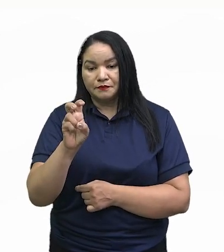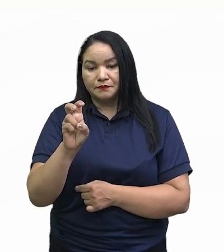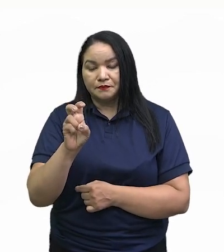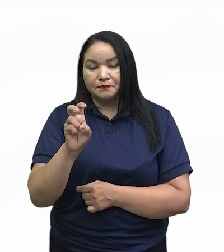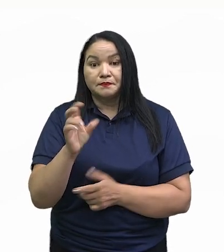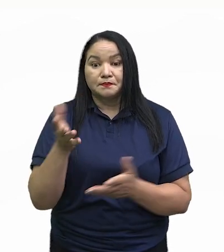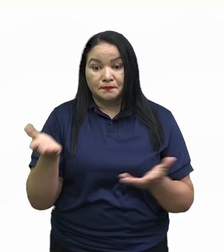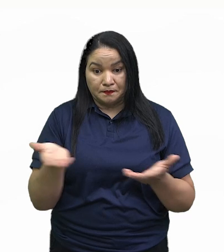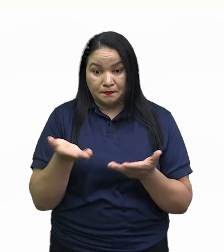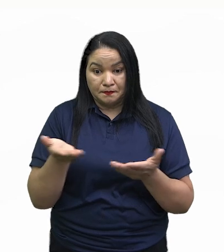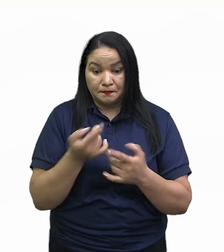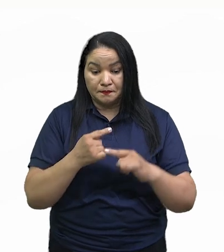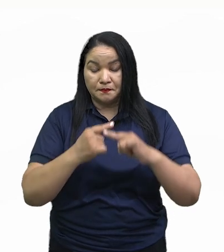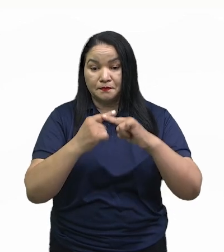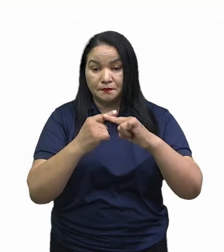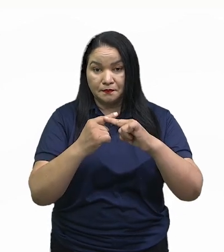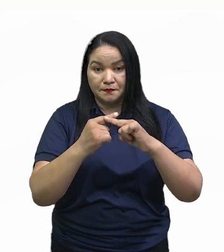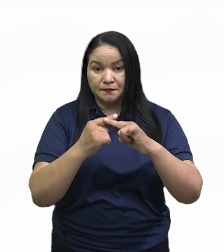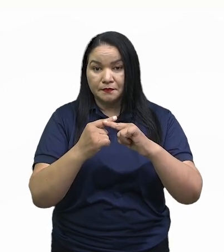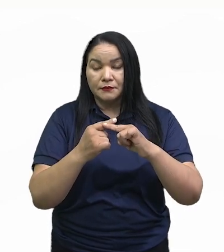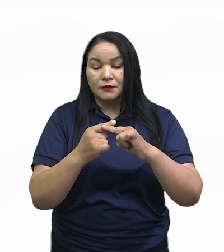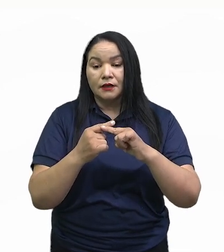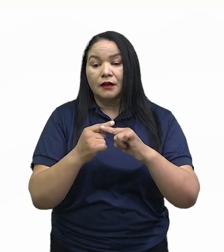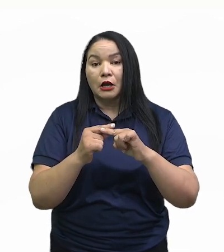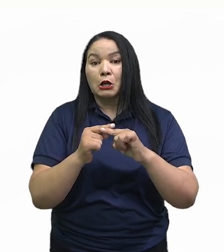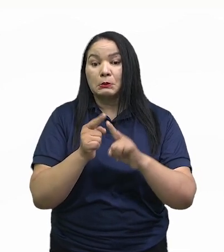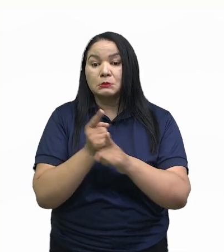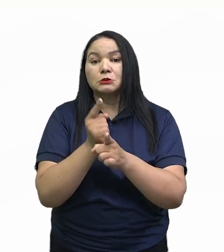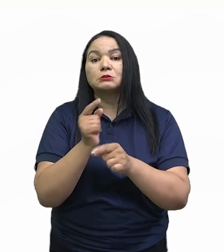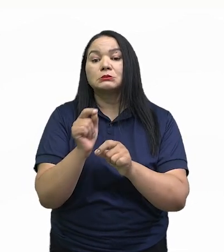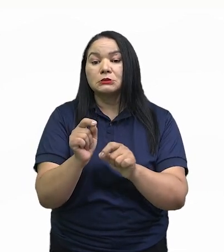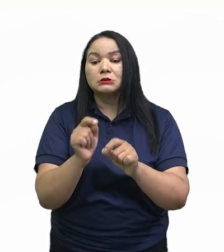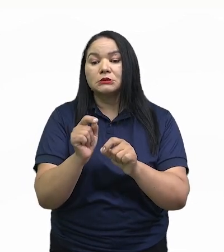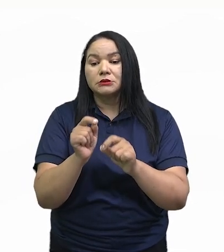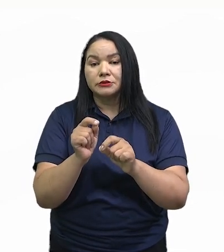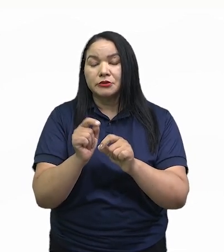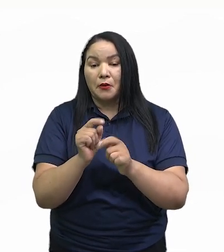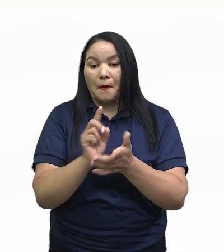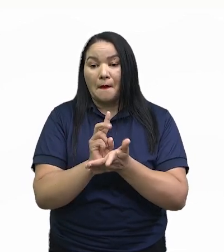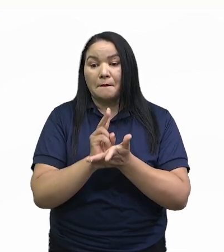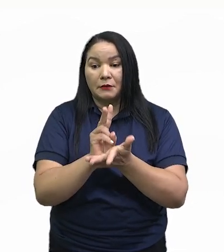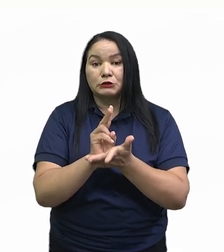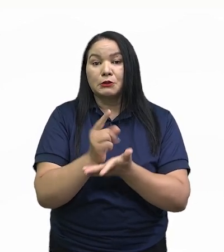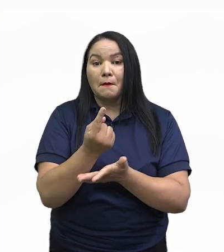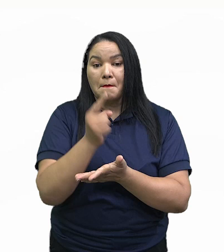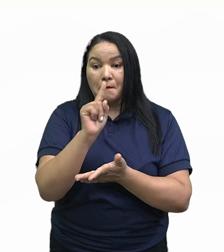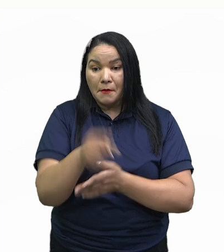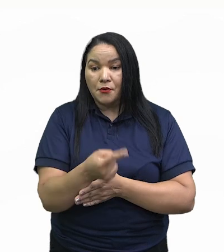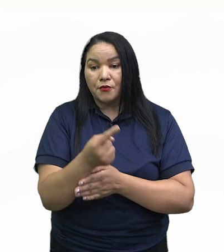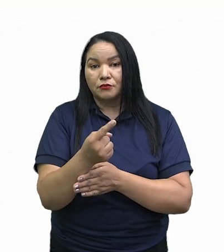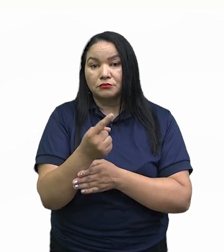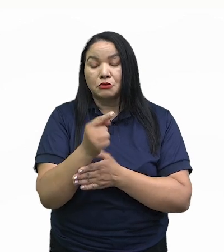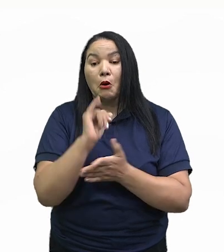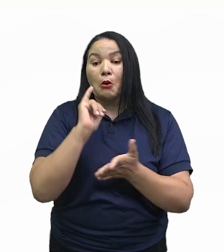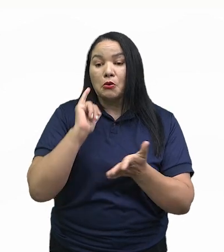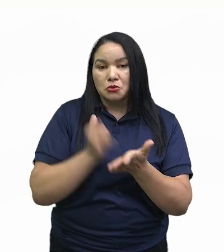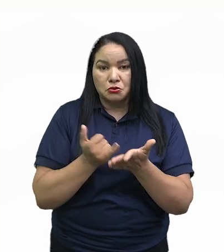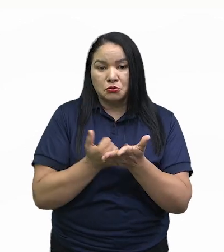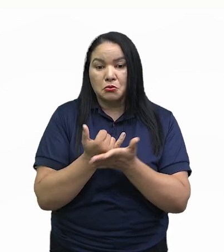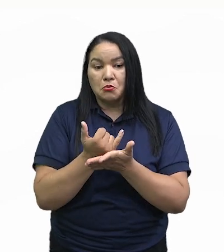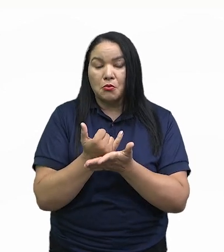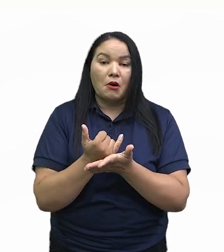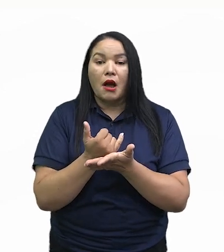Efetuando esta multiplicação, o que é aí que se descobre? Que para um empréstimo de R$1.000, os juros que